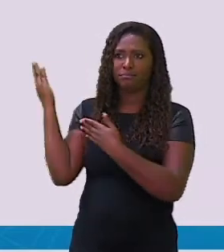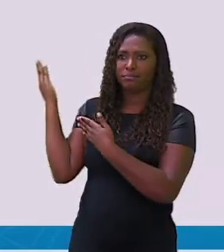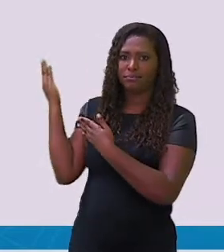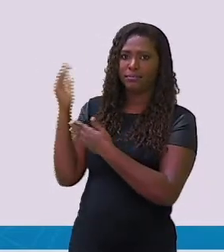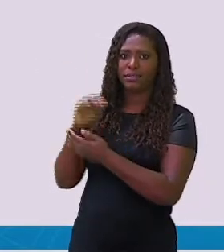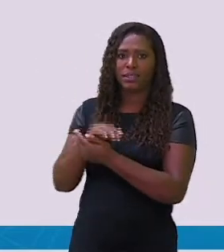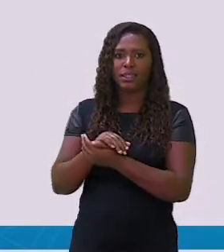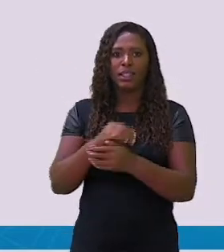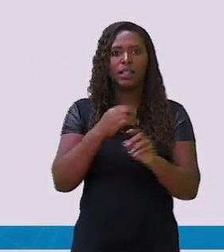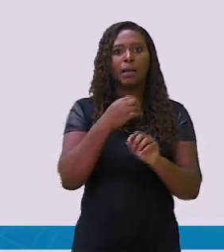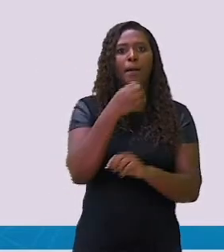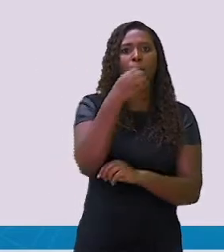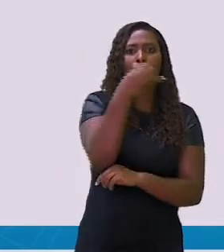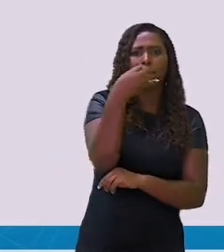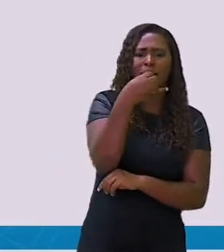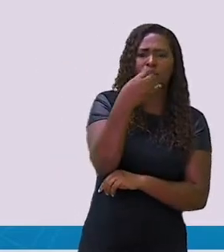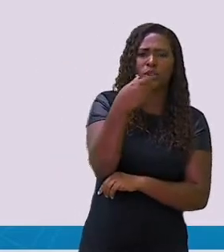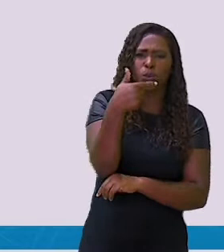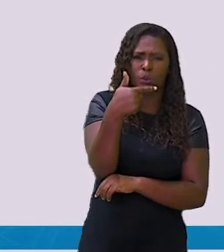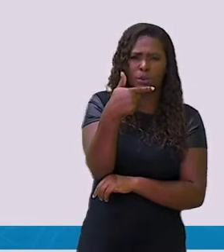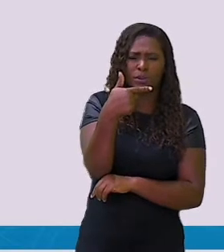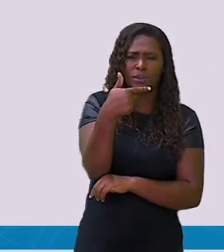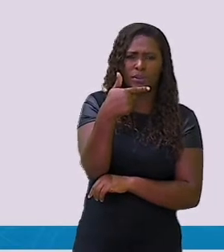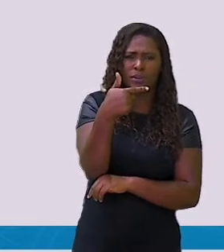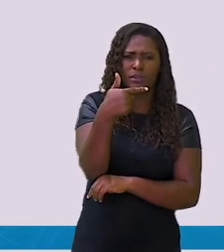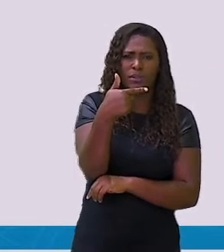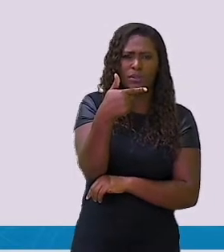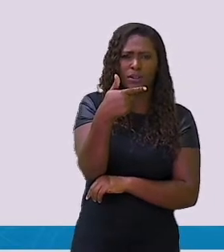- 2 -